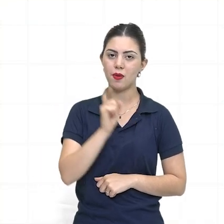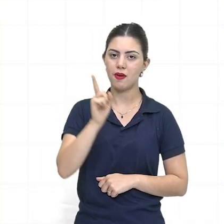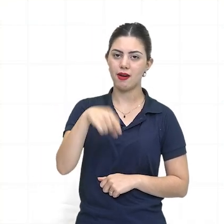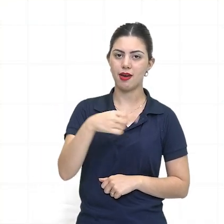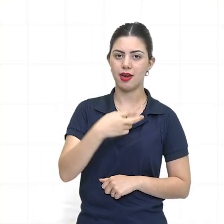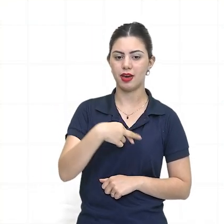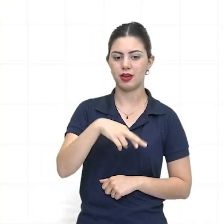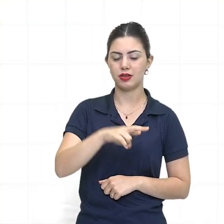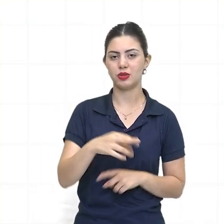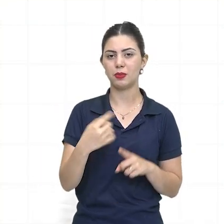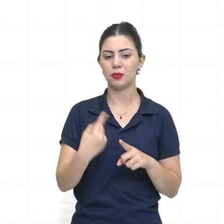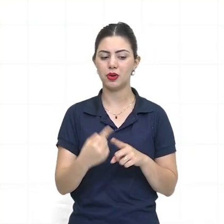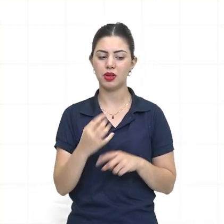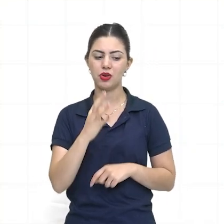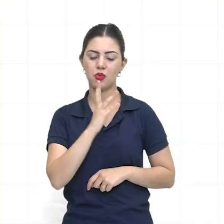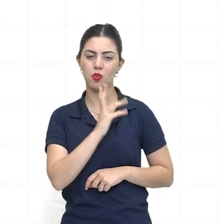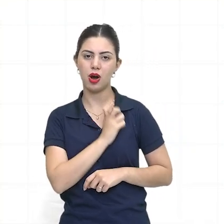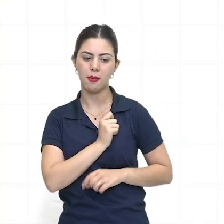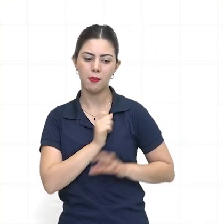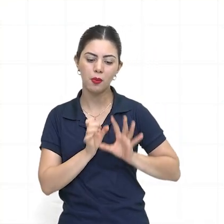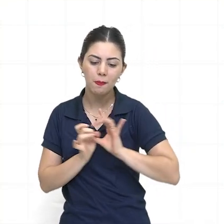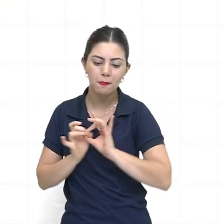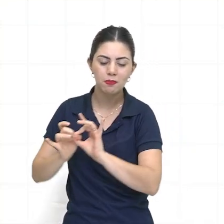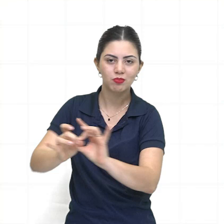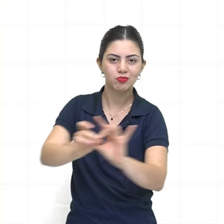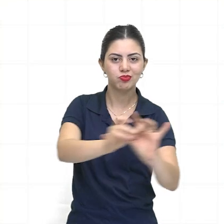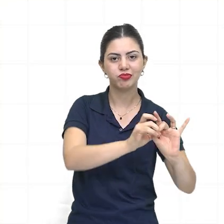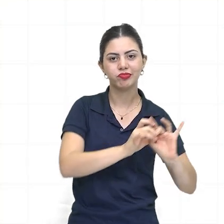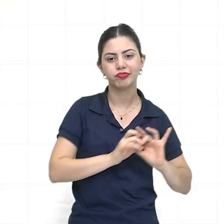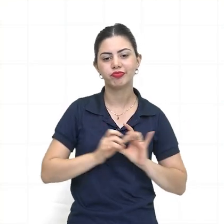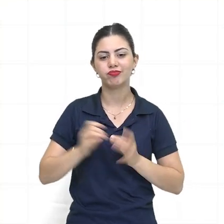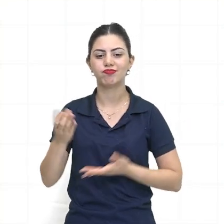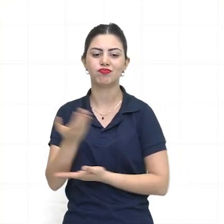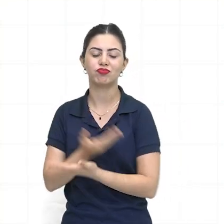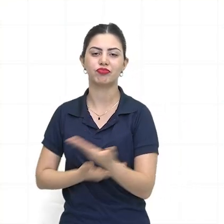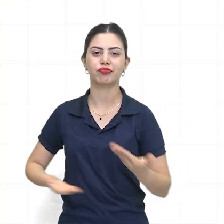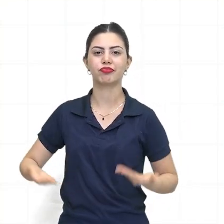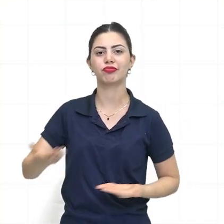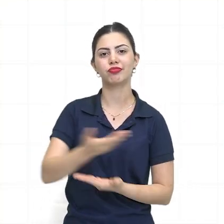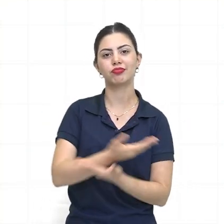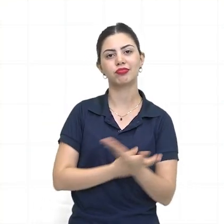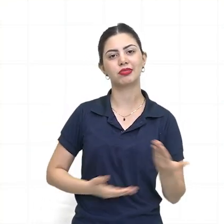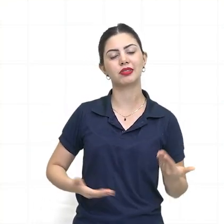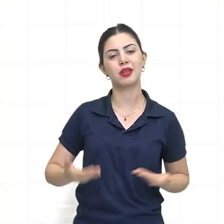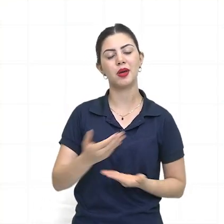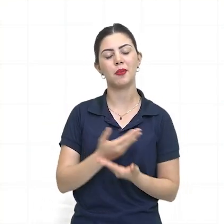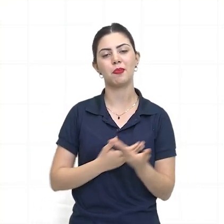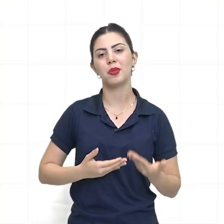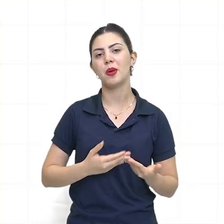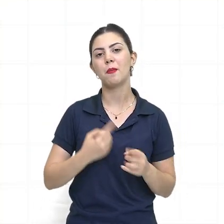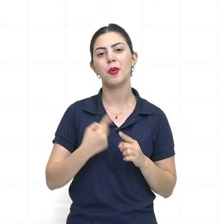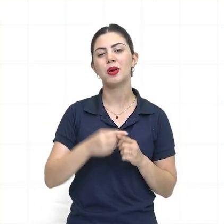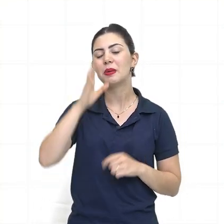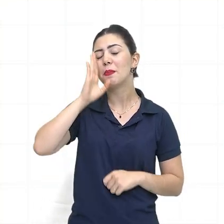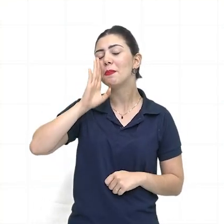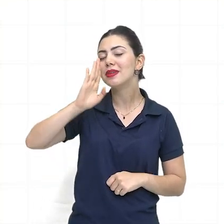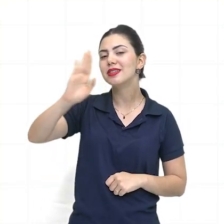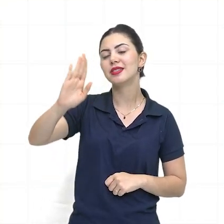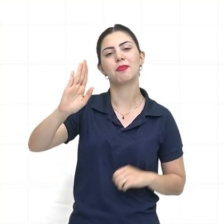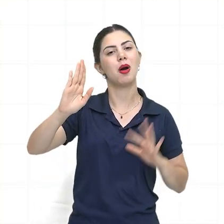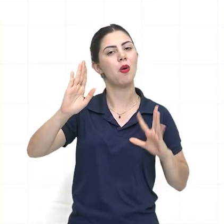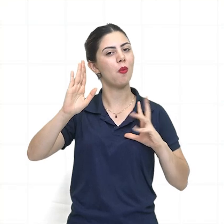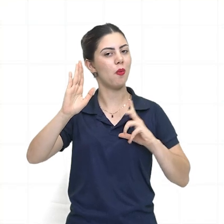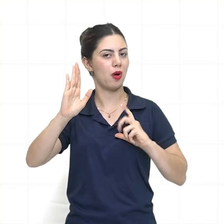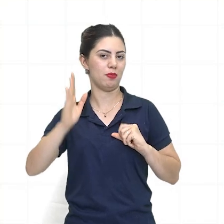conector de todas as religiões. Todas as religiões têm como conector, têm como base, têm